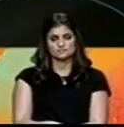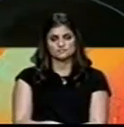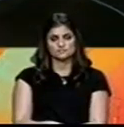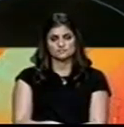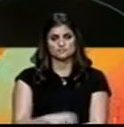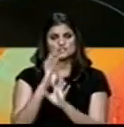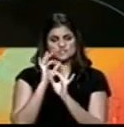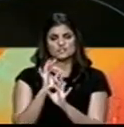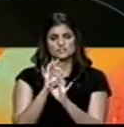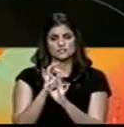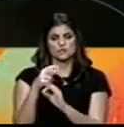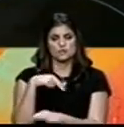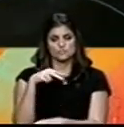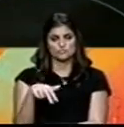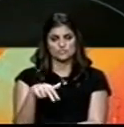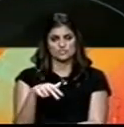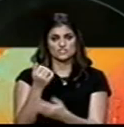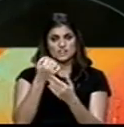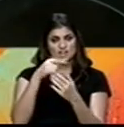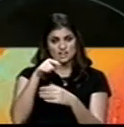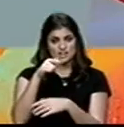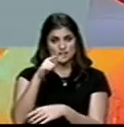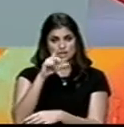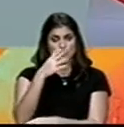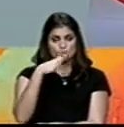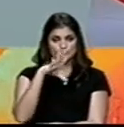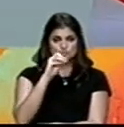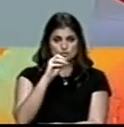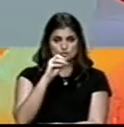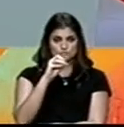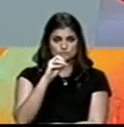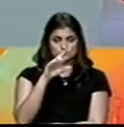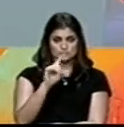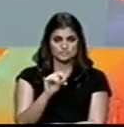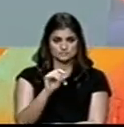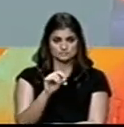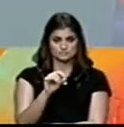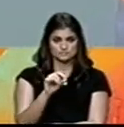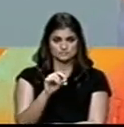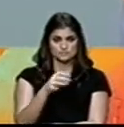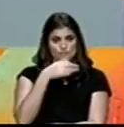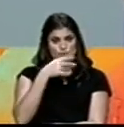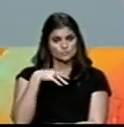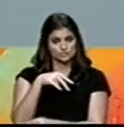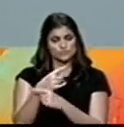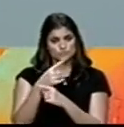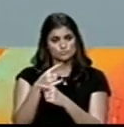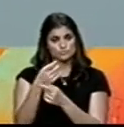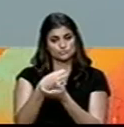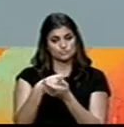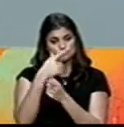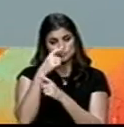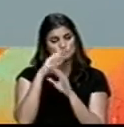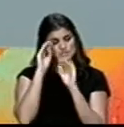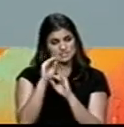Assim. Portugueses e luso-descendentes. Já de outras gerações. E que às vezes esquecem, não falam português porque não têm quem os ensina. Sim, sim,